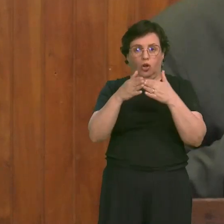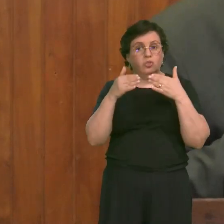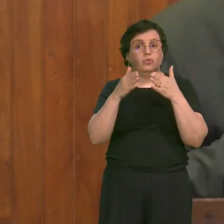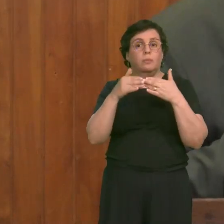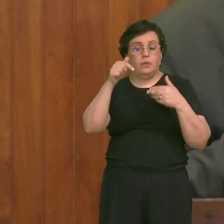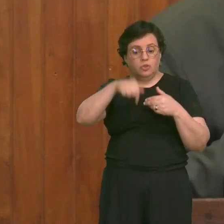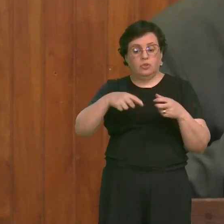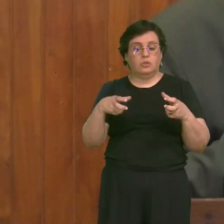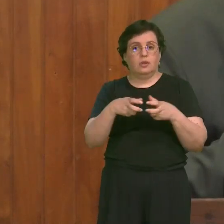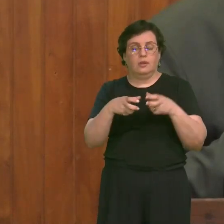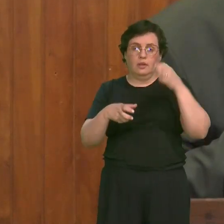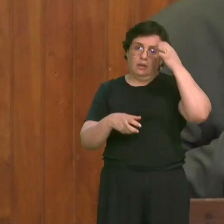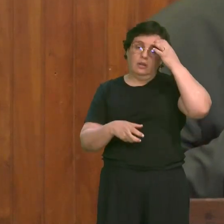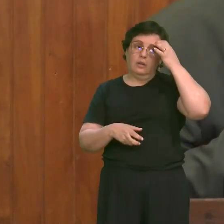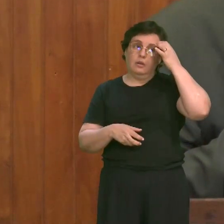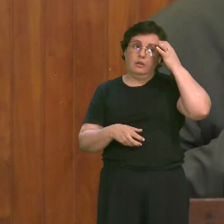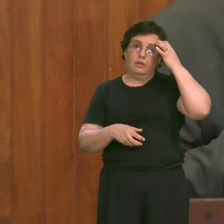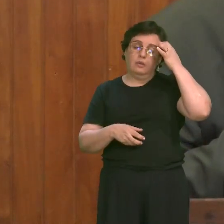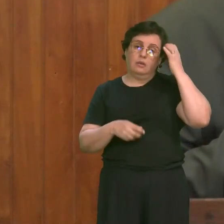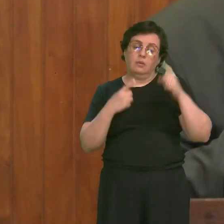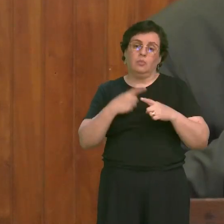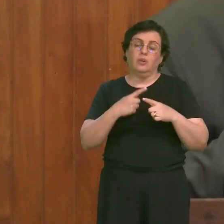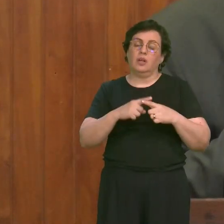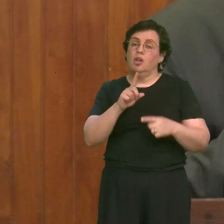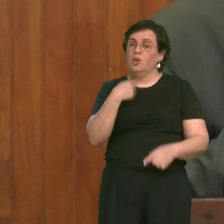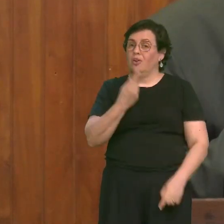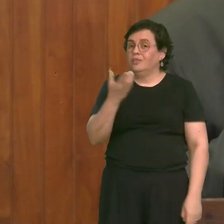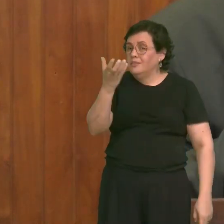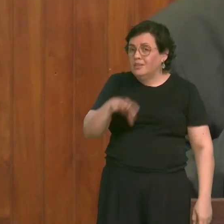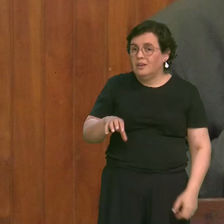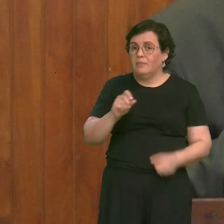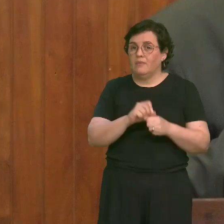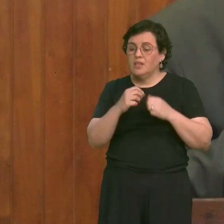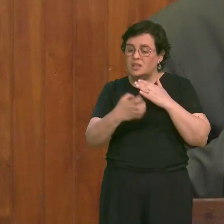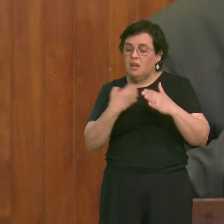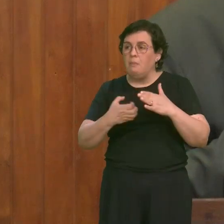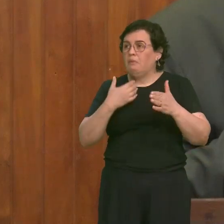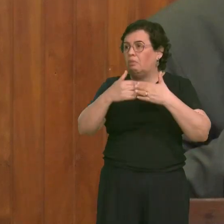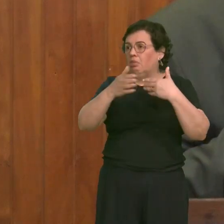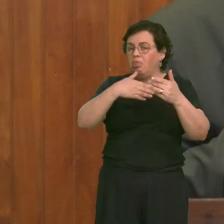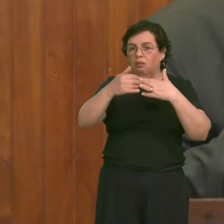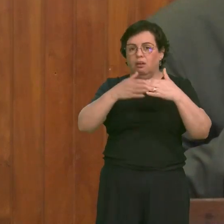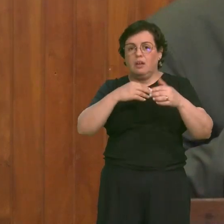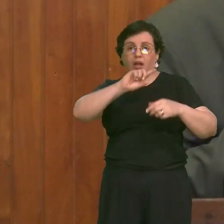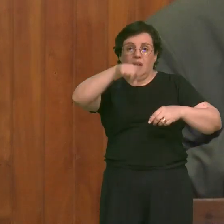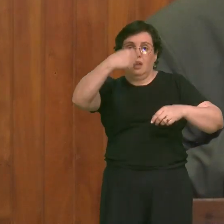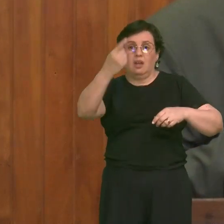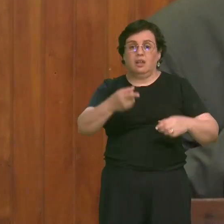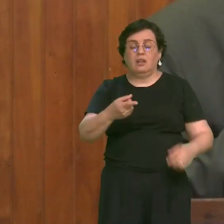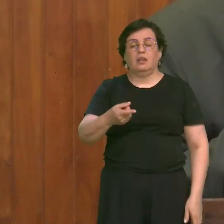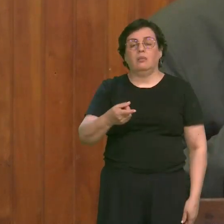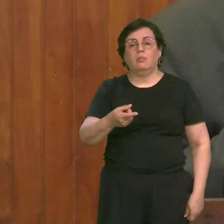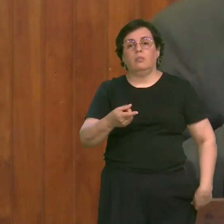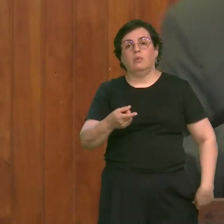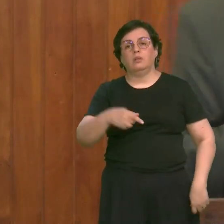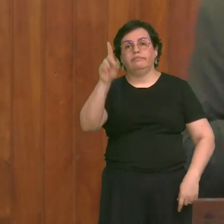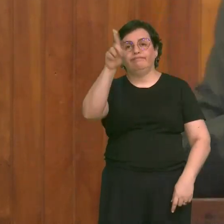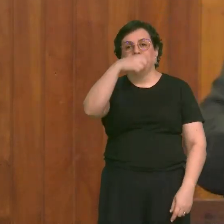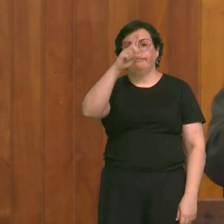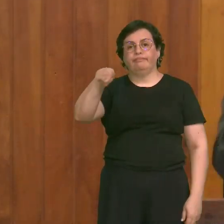a pedido nosso da câmara porque Nenhum de Nós queria fazer emenda aleatória e depois ser